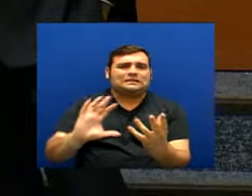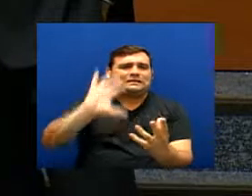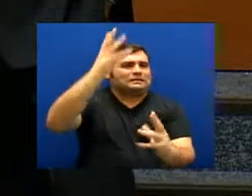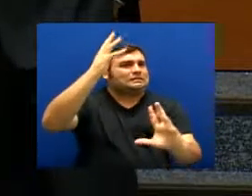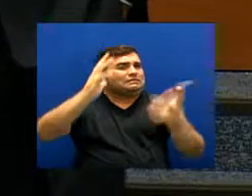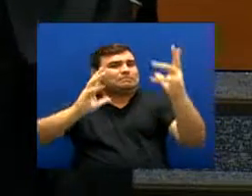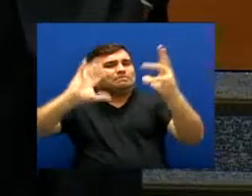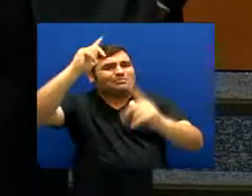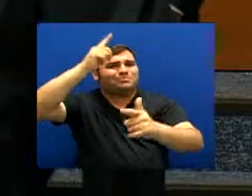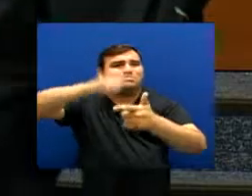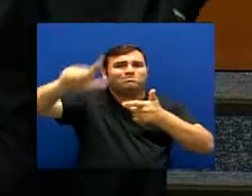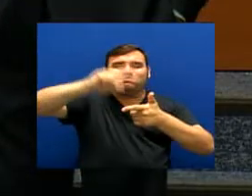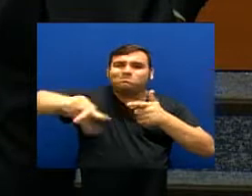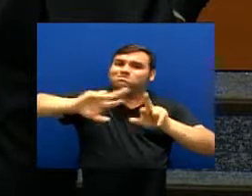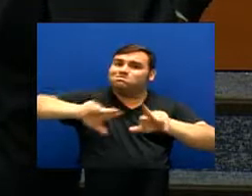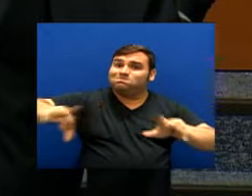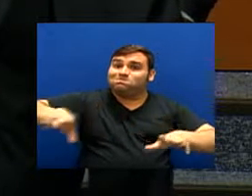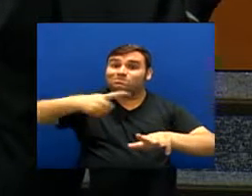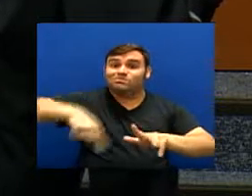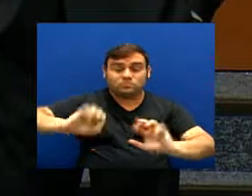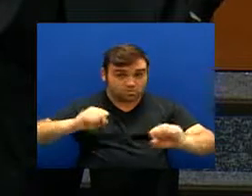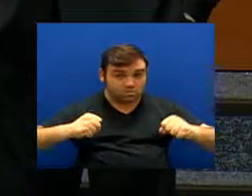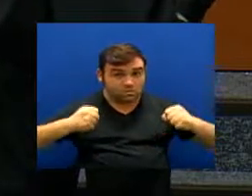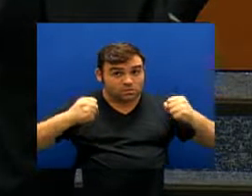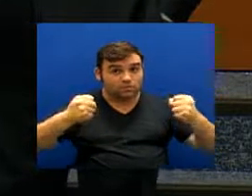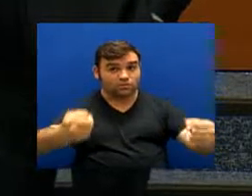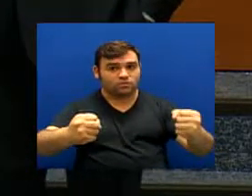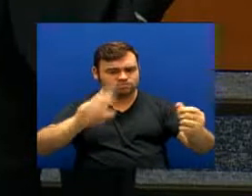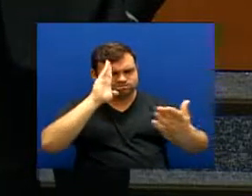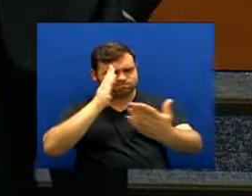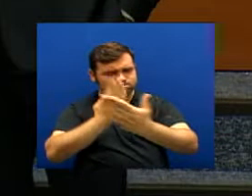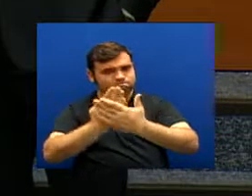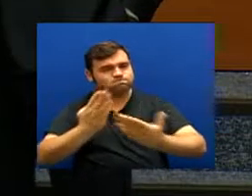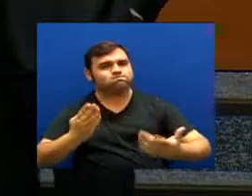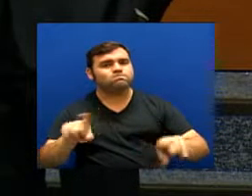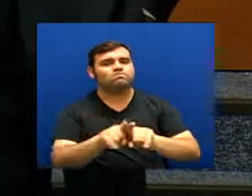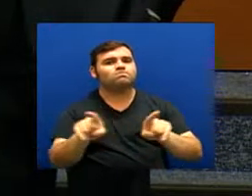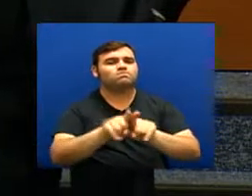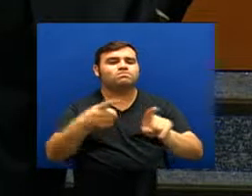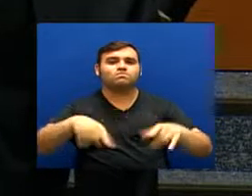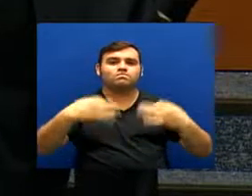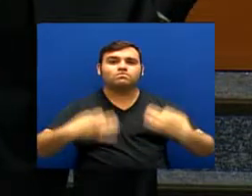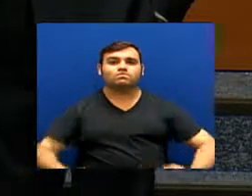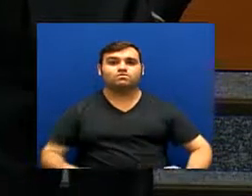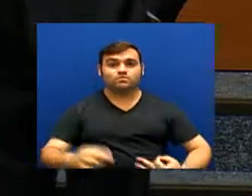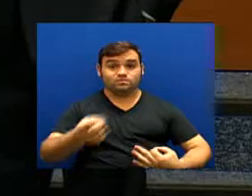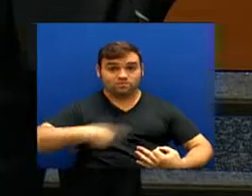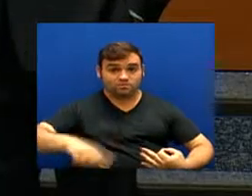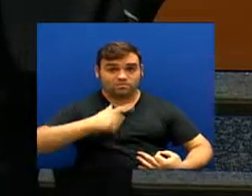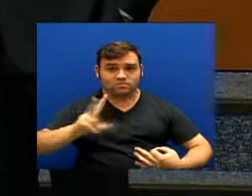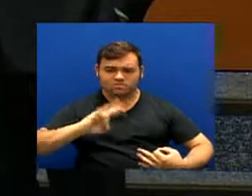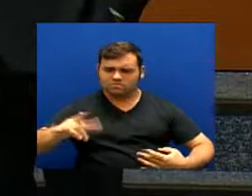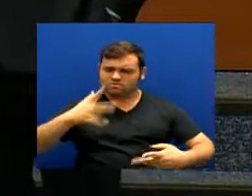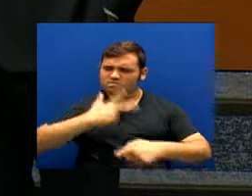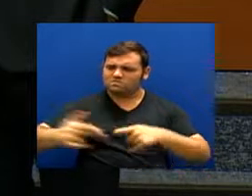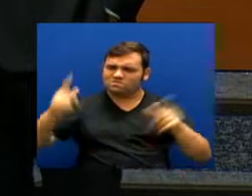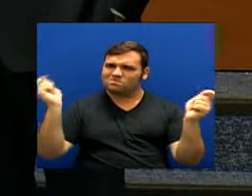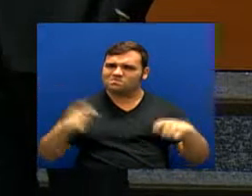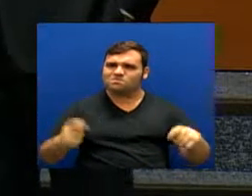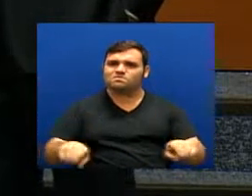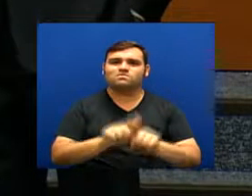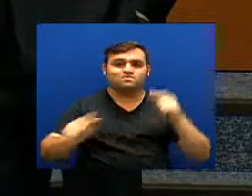e ele sabe, de luta. Não é um trabalho, sabe, que é fácil, hoje o Grasa tem isso, tem aquilo.